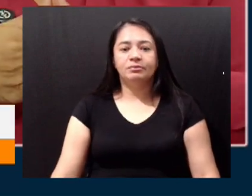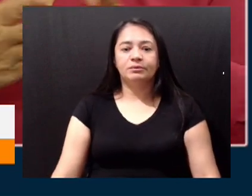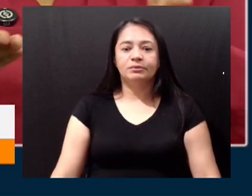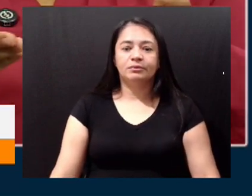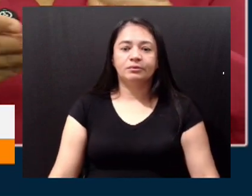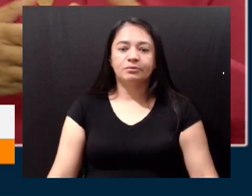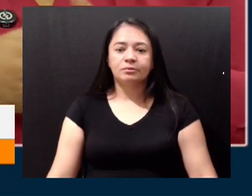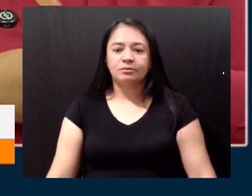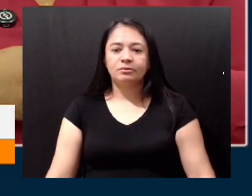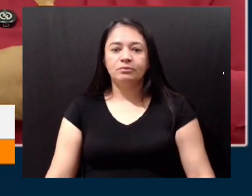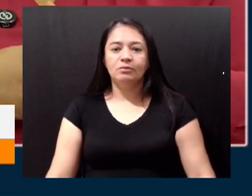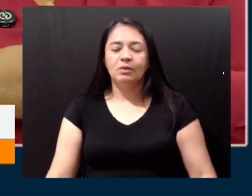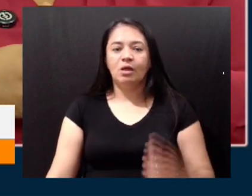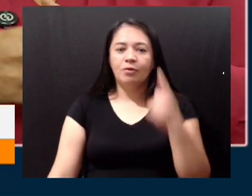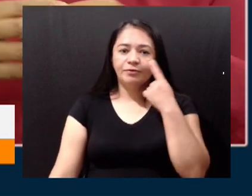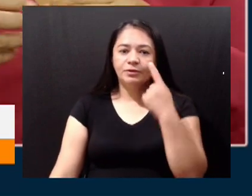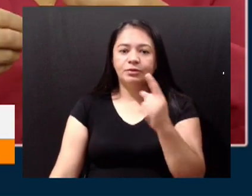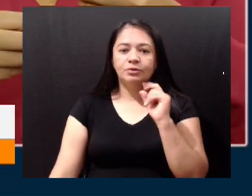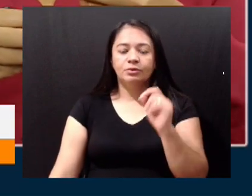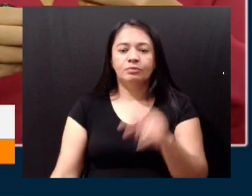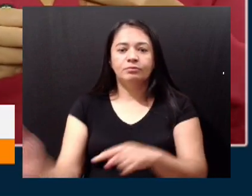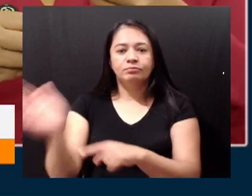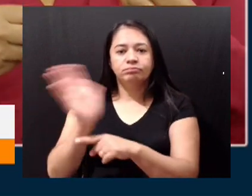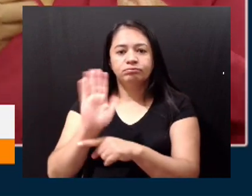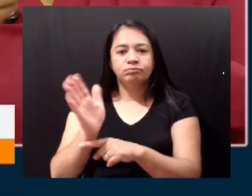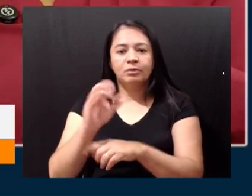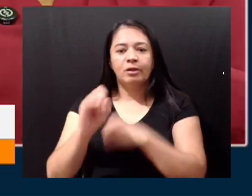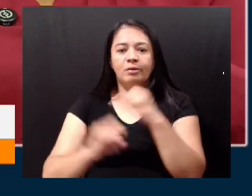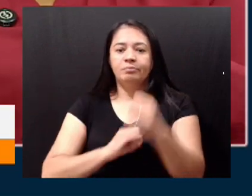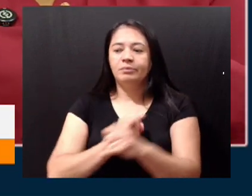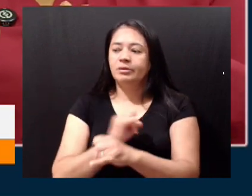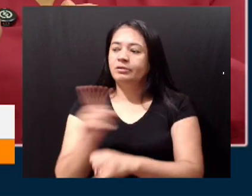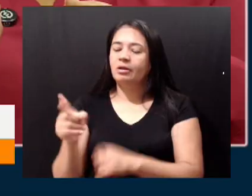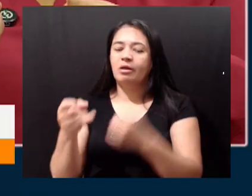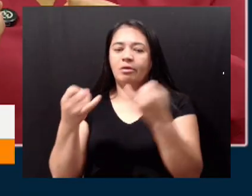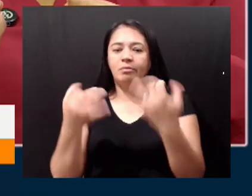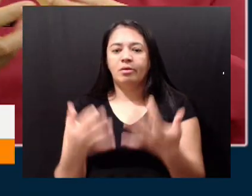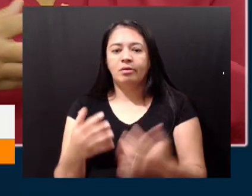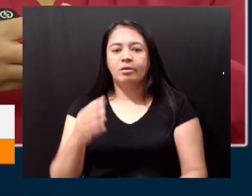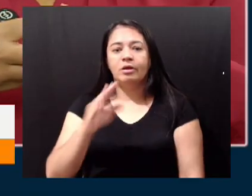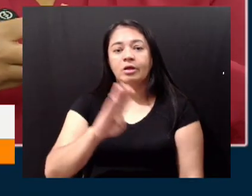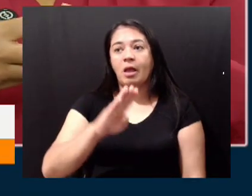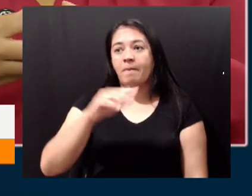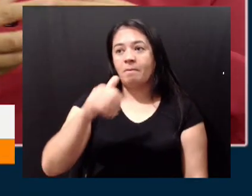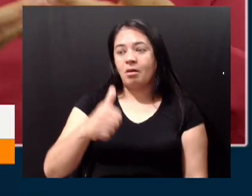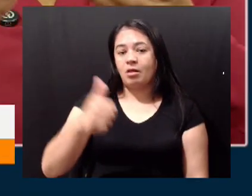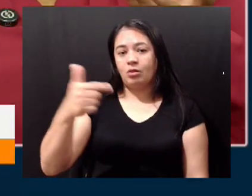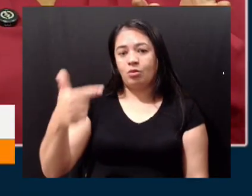vídeo, né, na internet, a pessoa falando que a vitamina B12 ela,